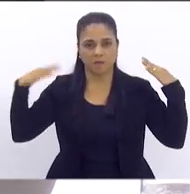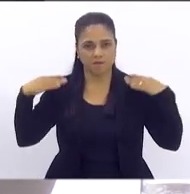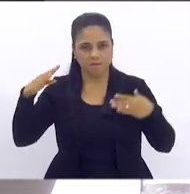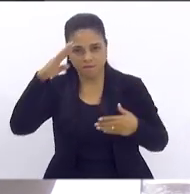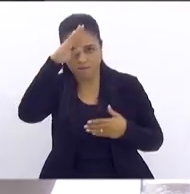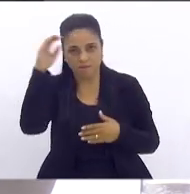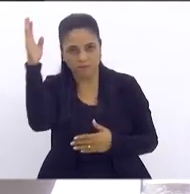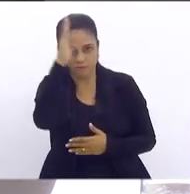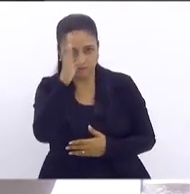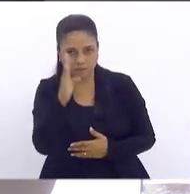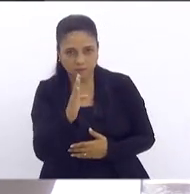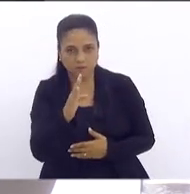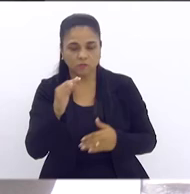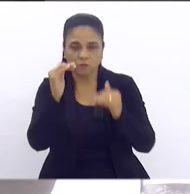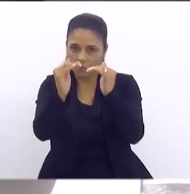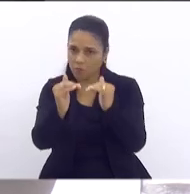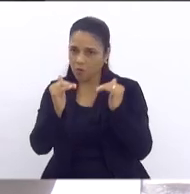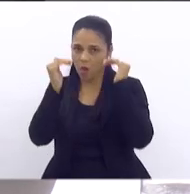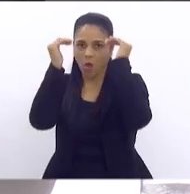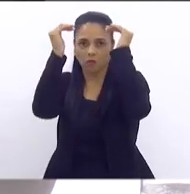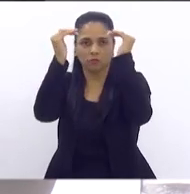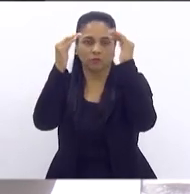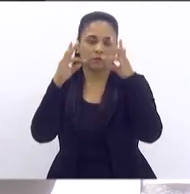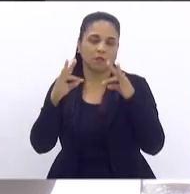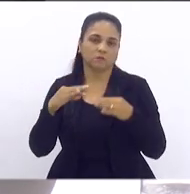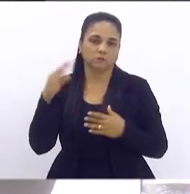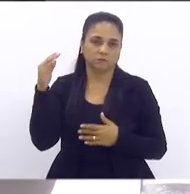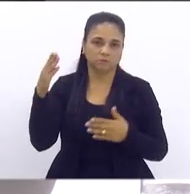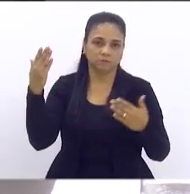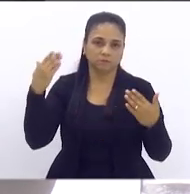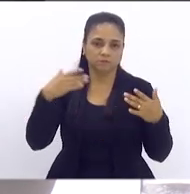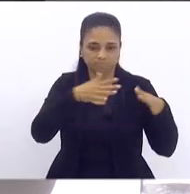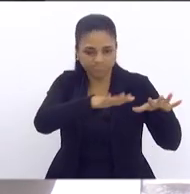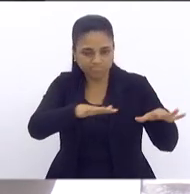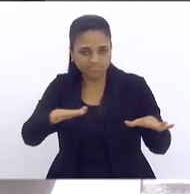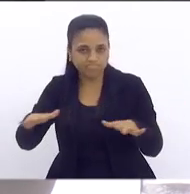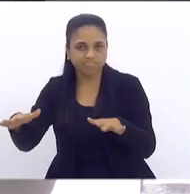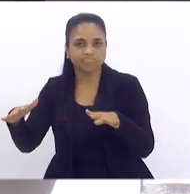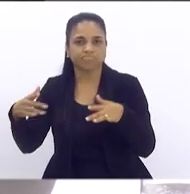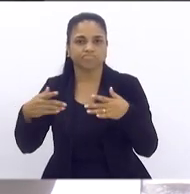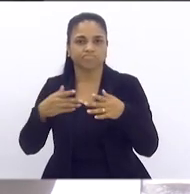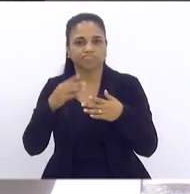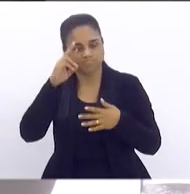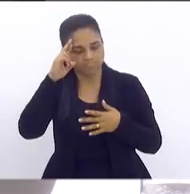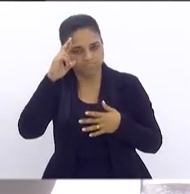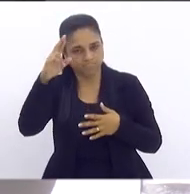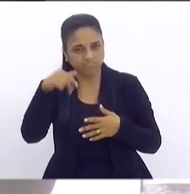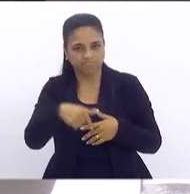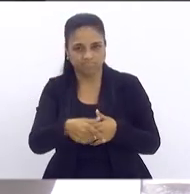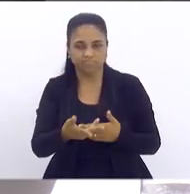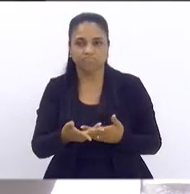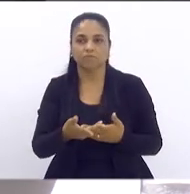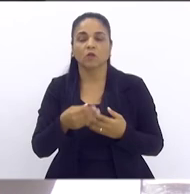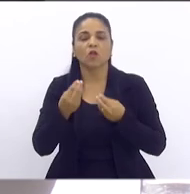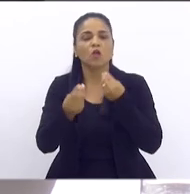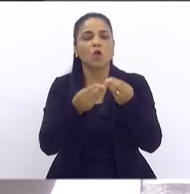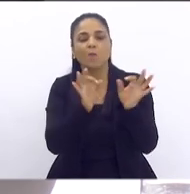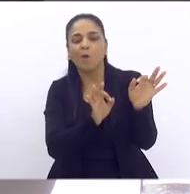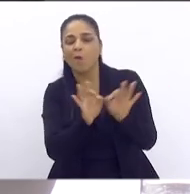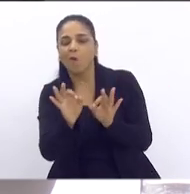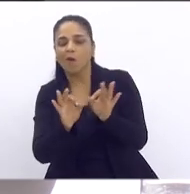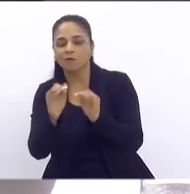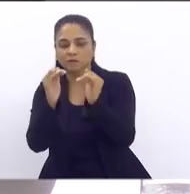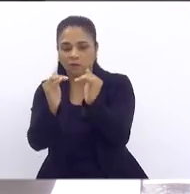todo, como autoridade marítima. Primeiramente, nós gostaríamos de falar sobre como é organizada a